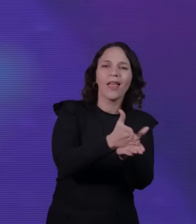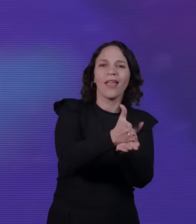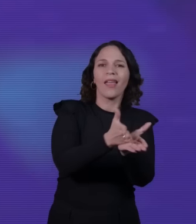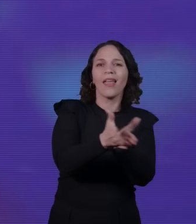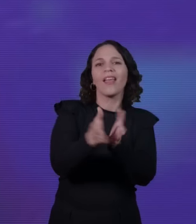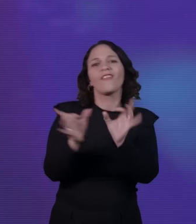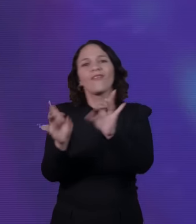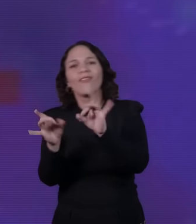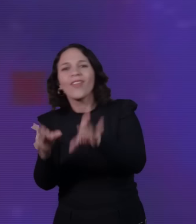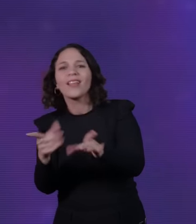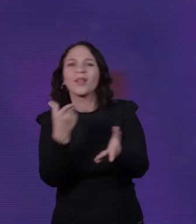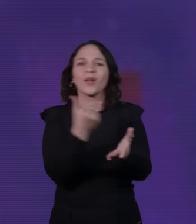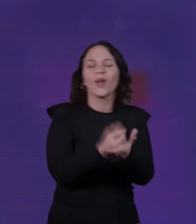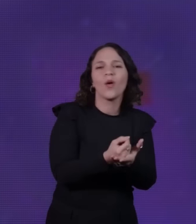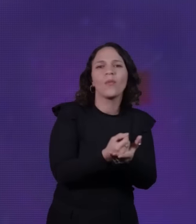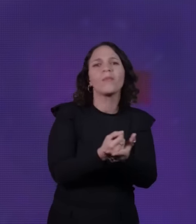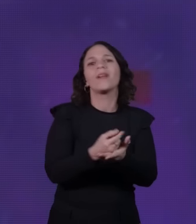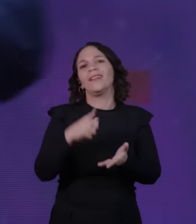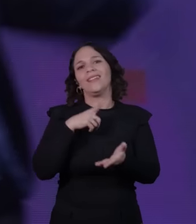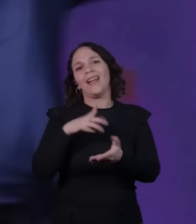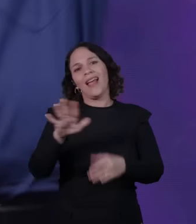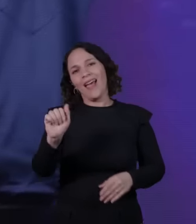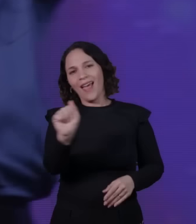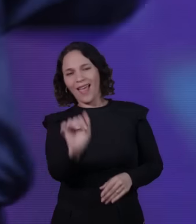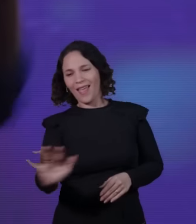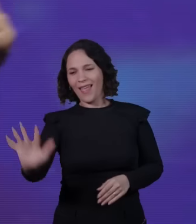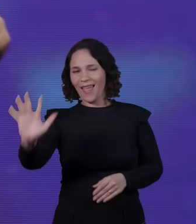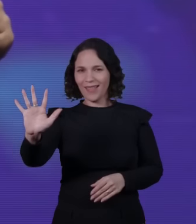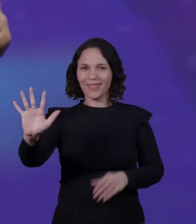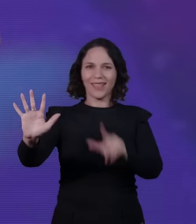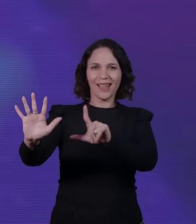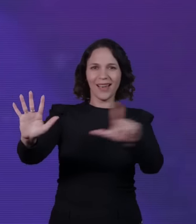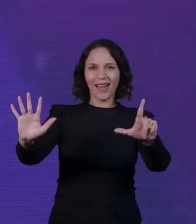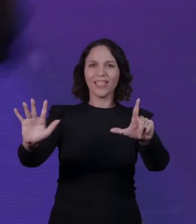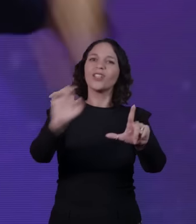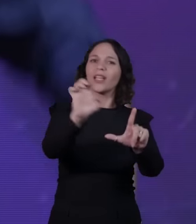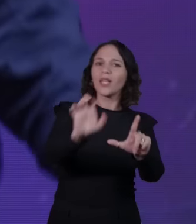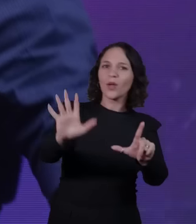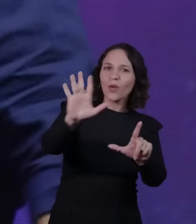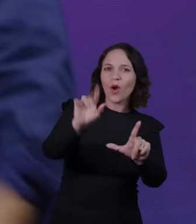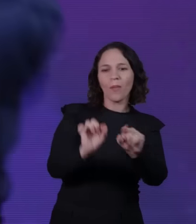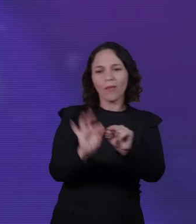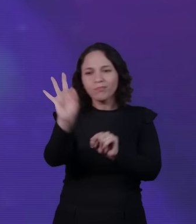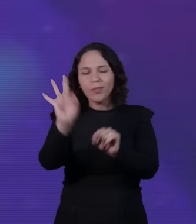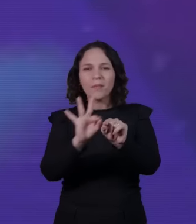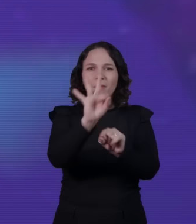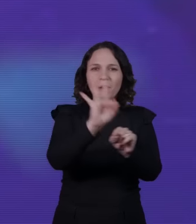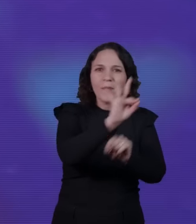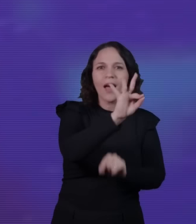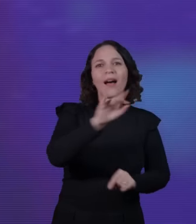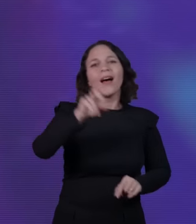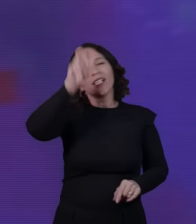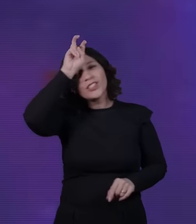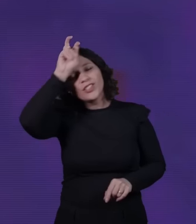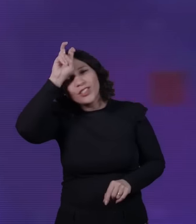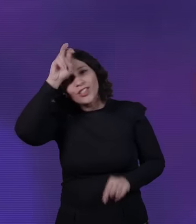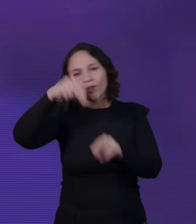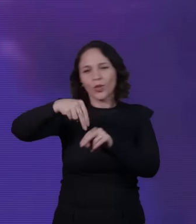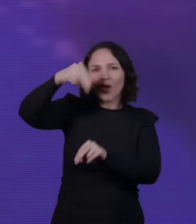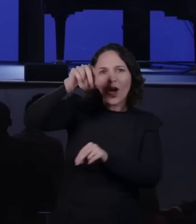rotas comerciais do leste da Ásia em direção à Europa, do sul do Egito em direção ao